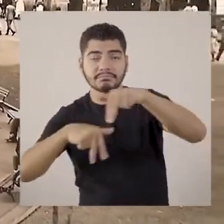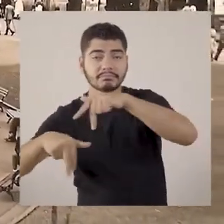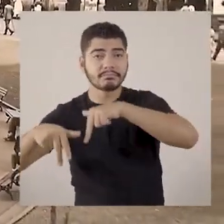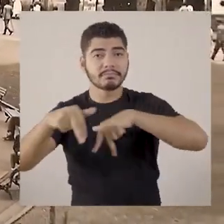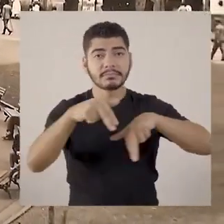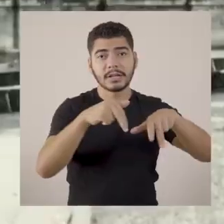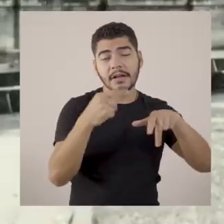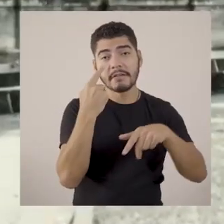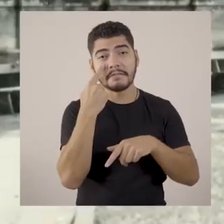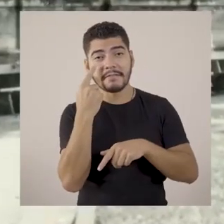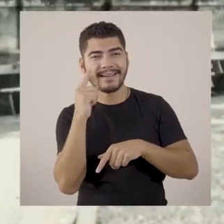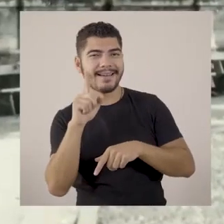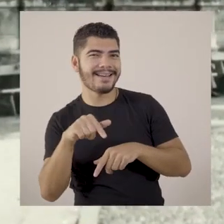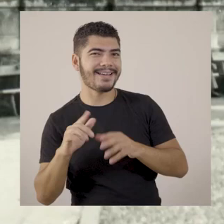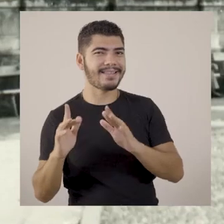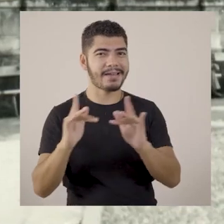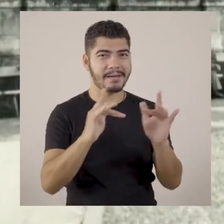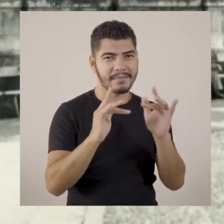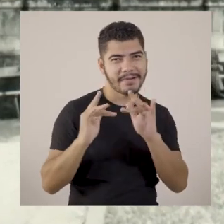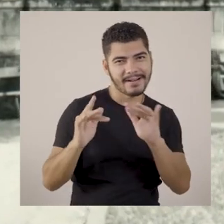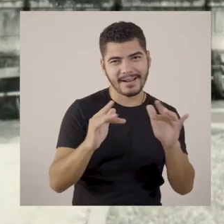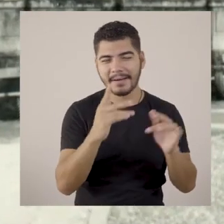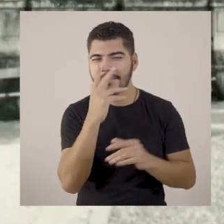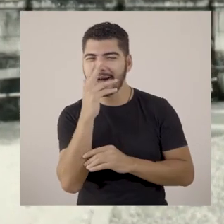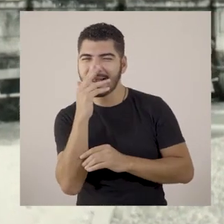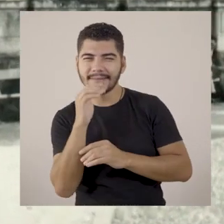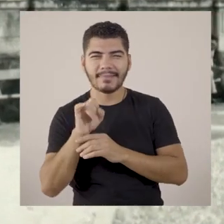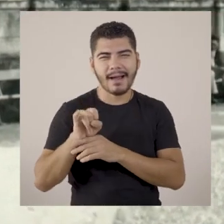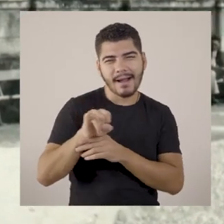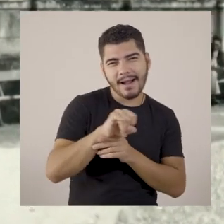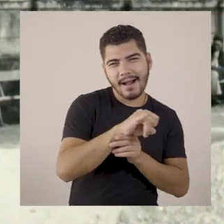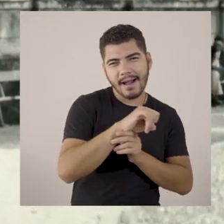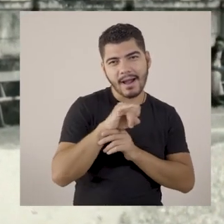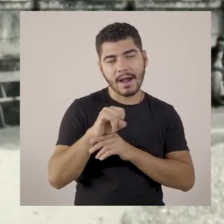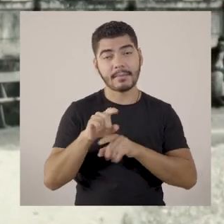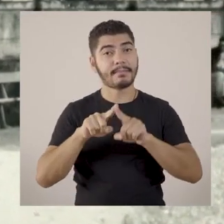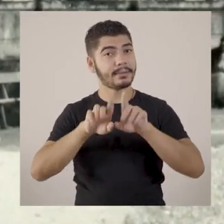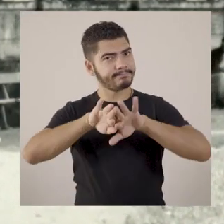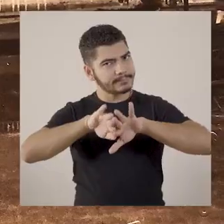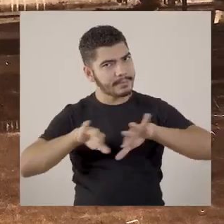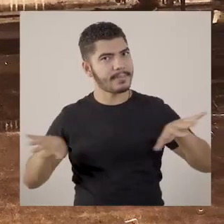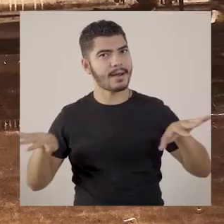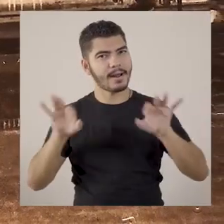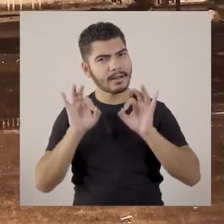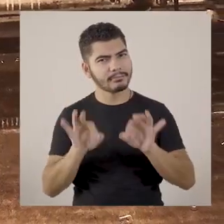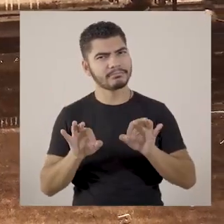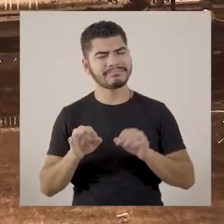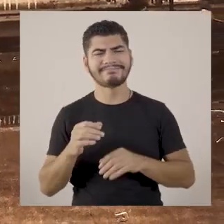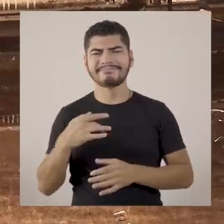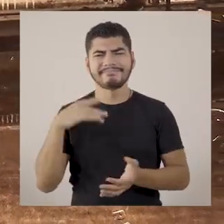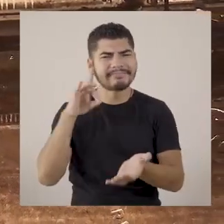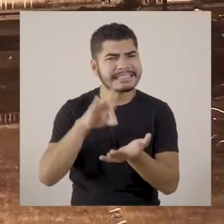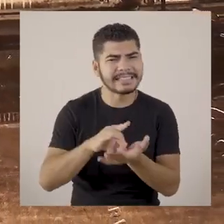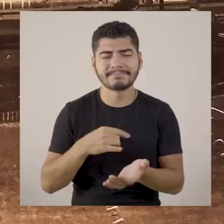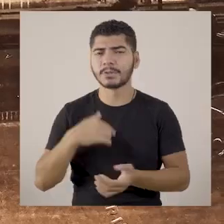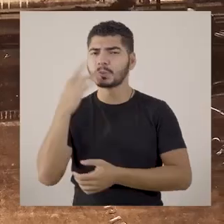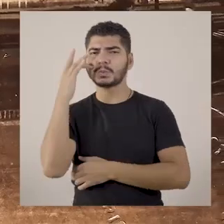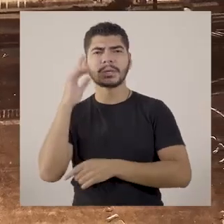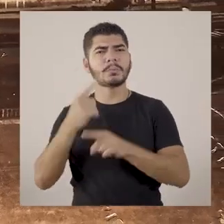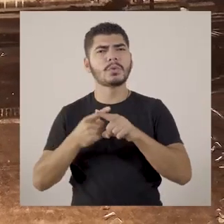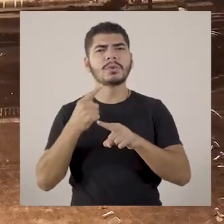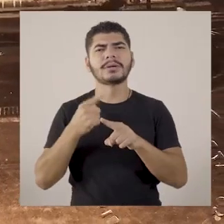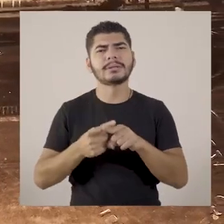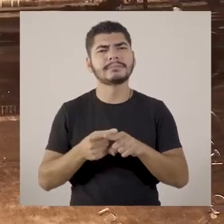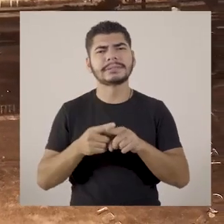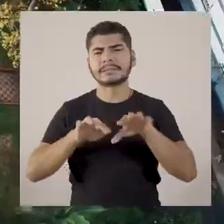meio, né? Ficando namorando. Mas só era separado. Pra gente falar a verdade, eu nem sei por que era